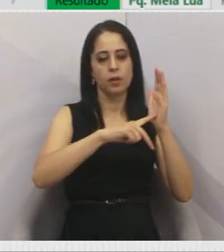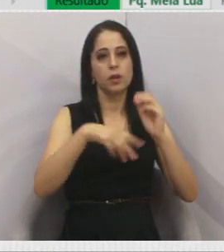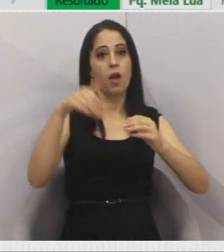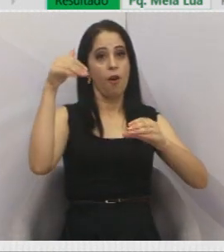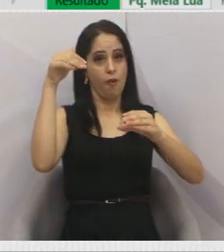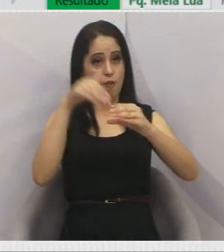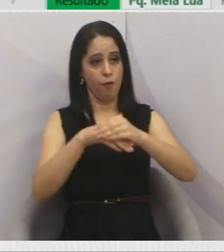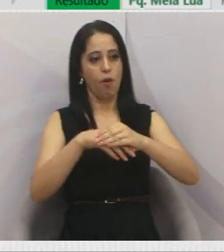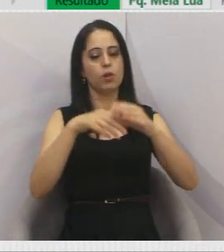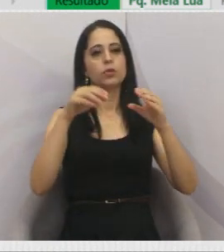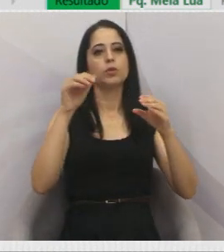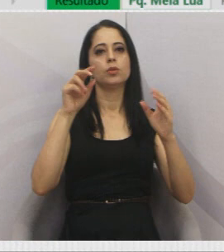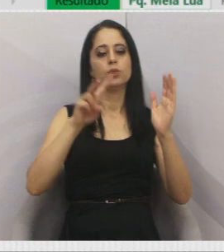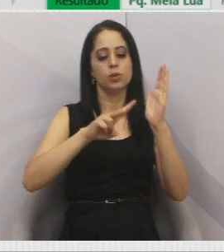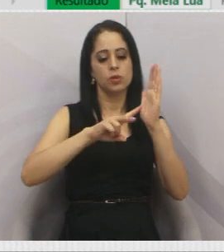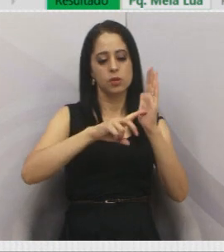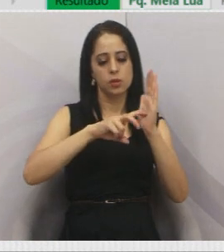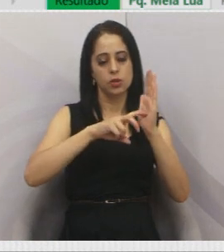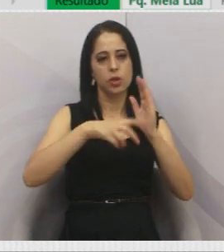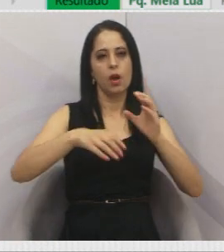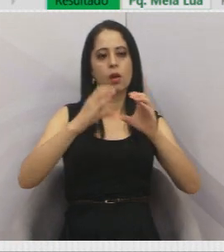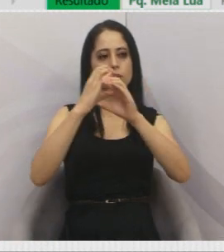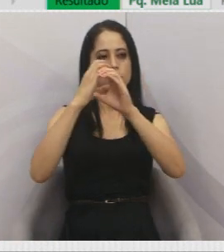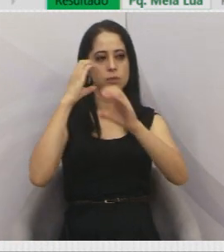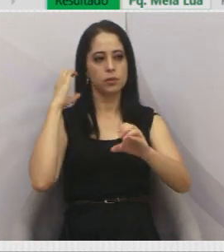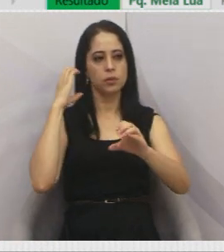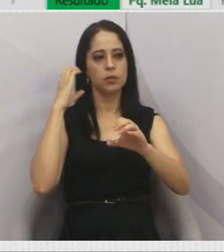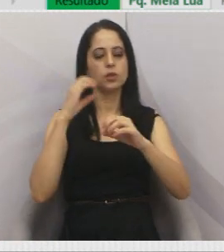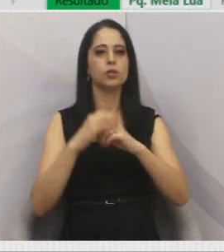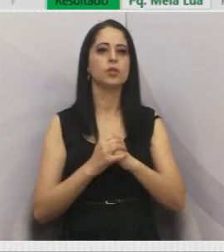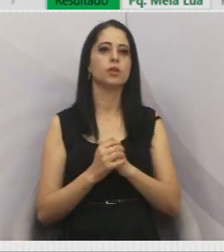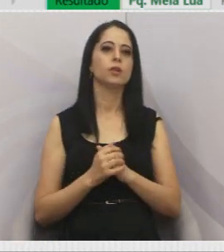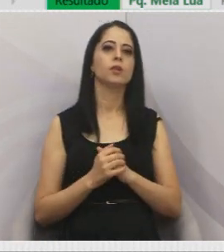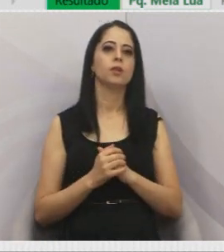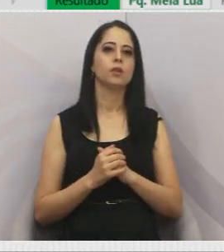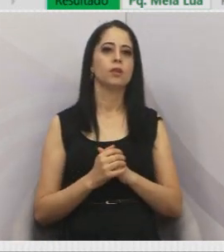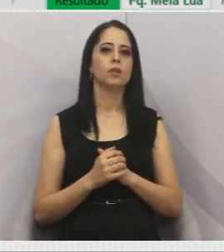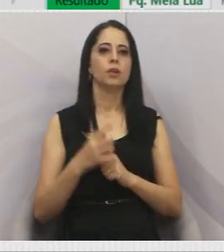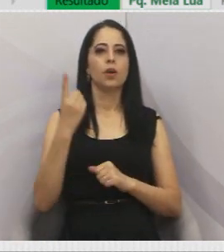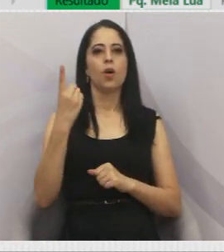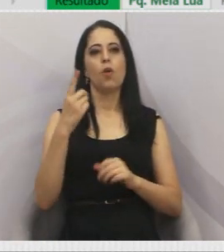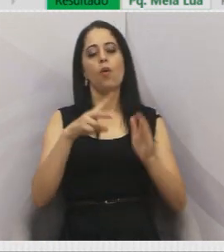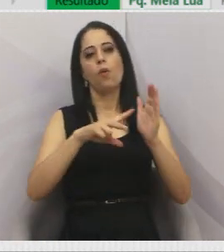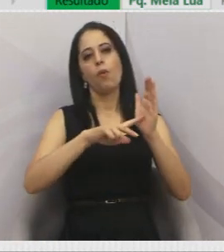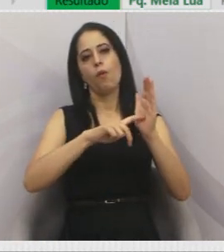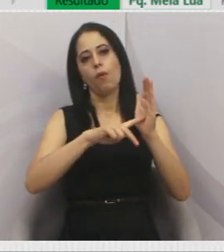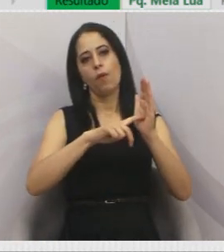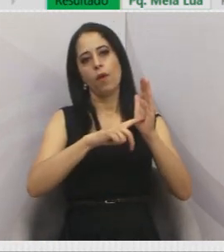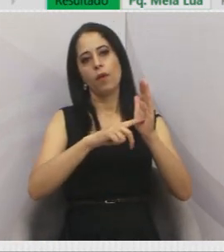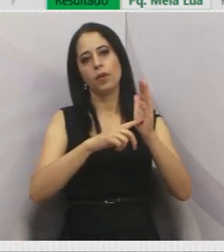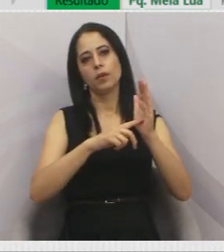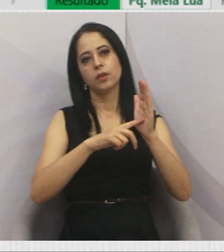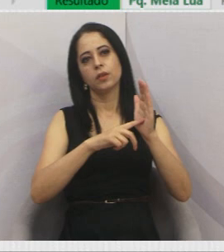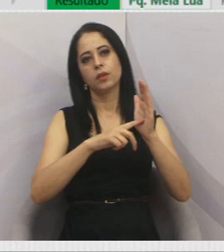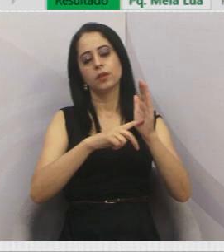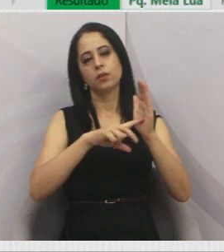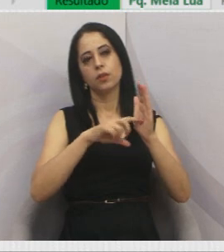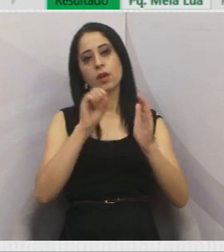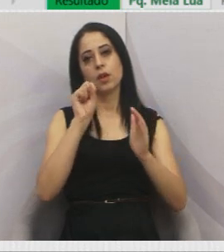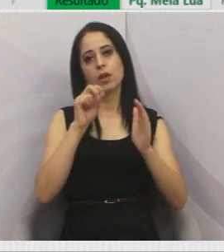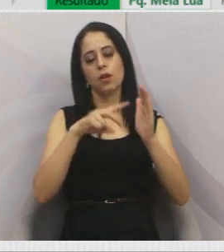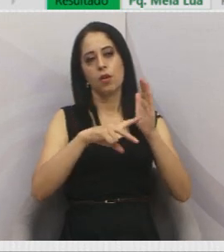Engenheiros. Segmento empresas e ou entidades profissionais, um voto do Sindicato do Comércio Varejista, Sincomércio